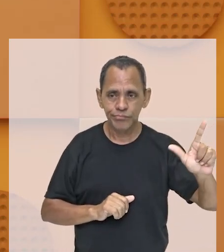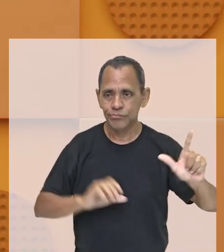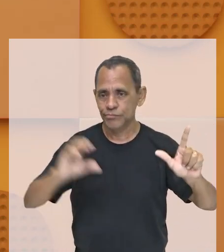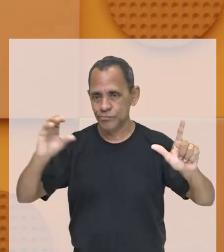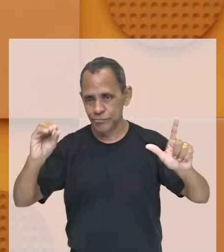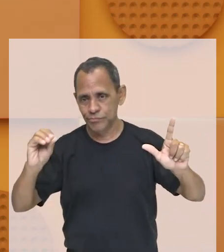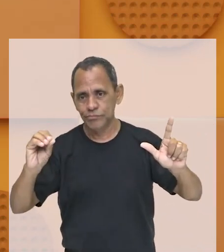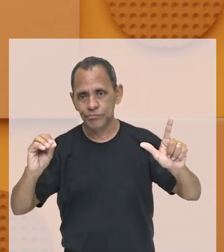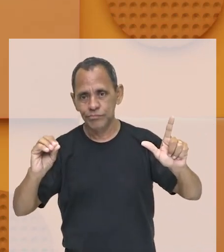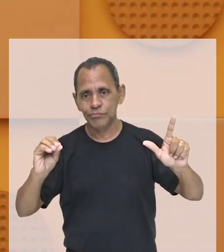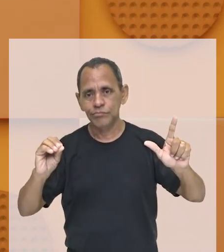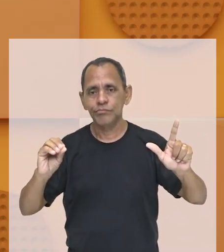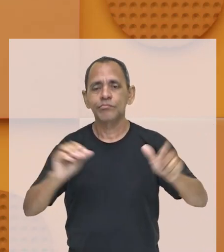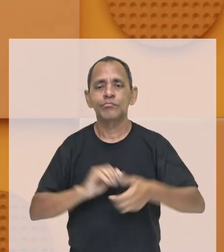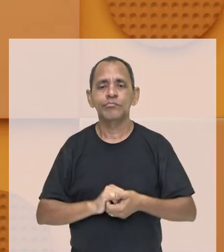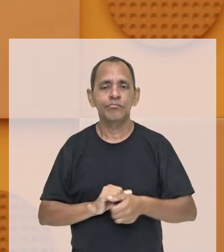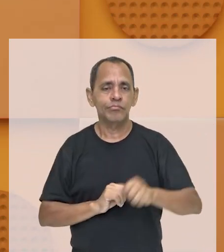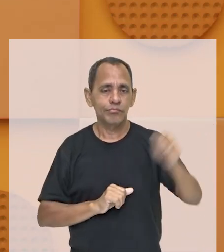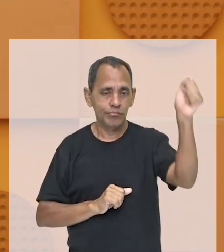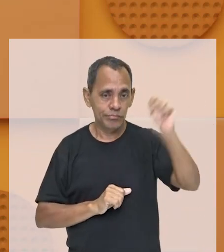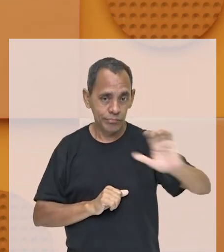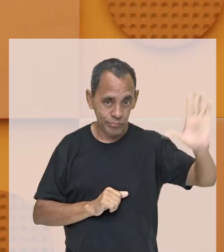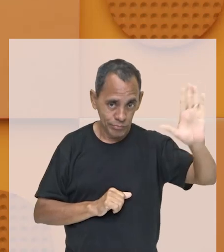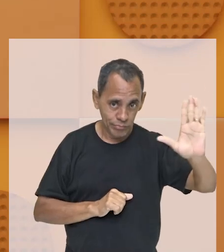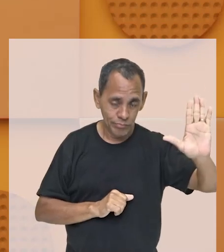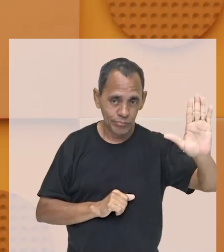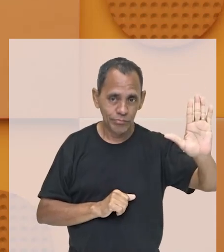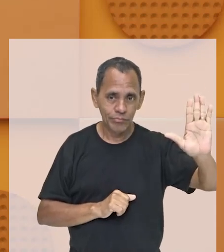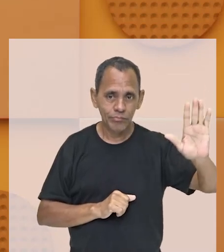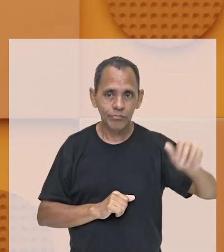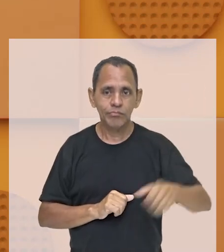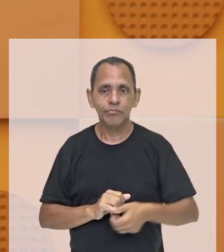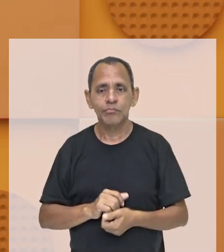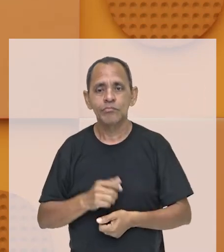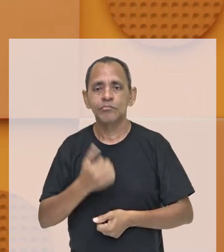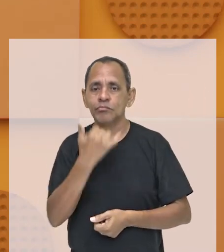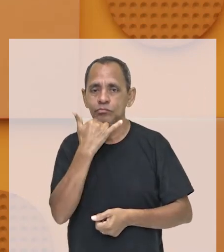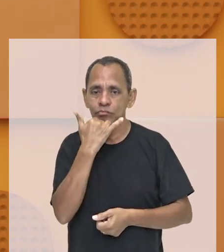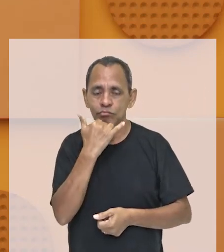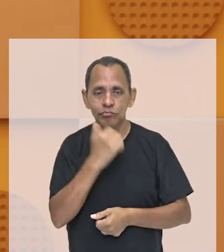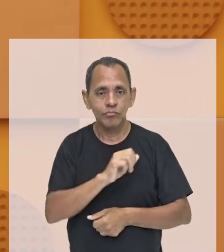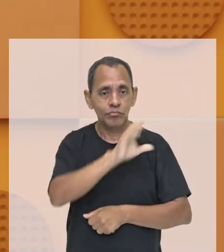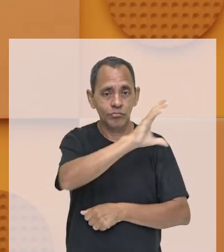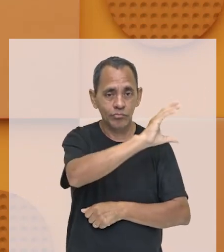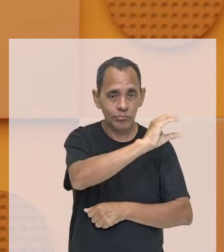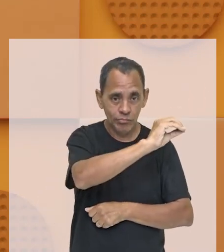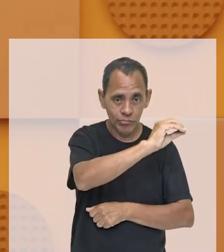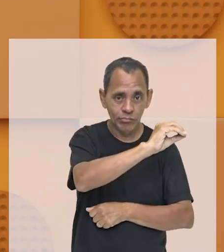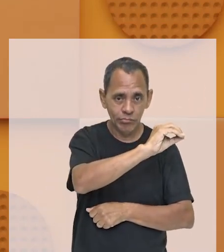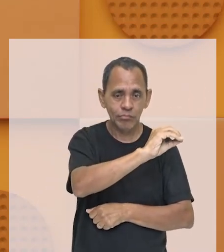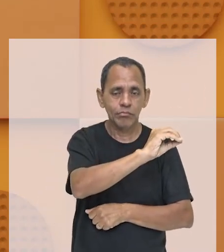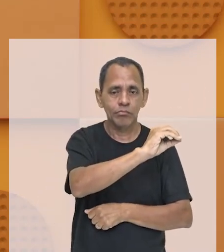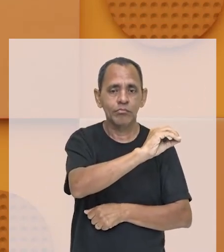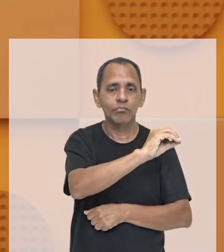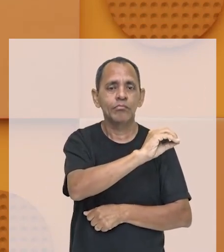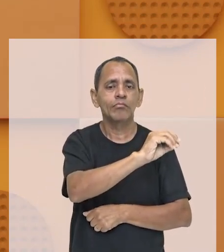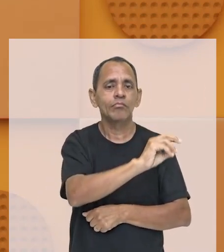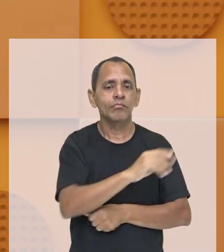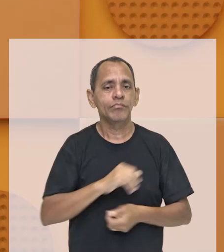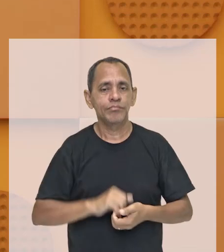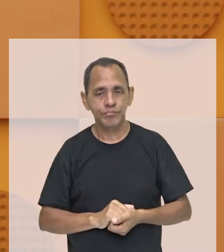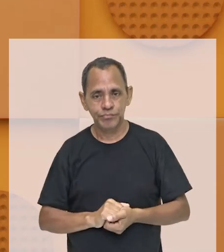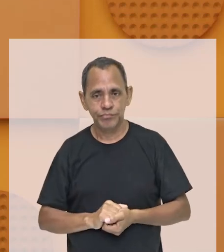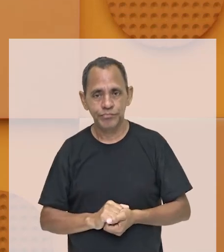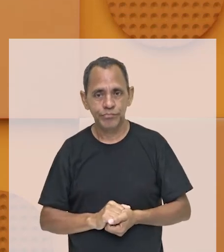Europa, enquanto que a parte leste, que é a parte oriental, fica na